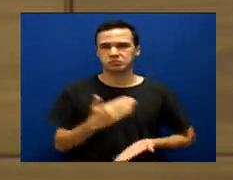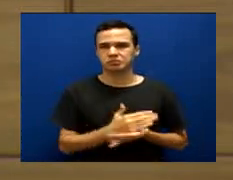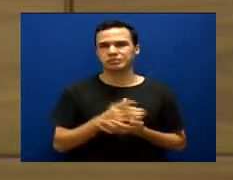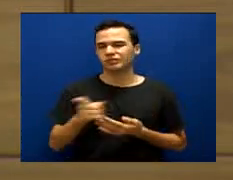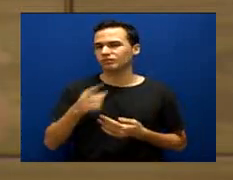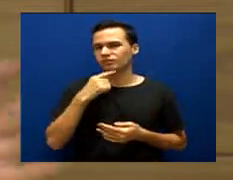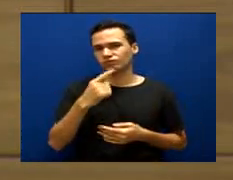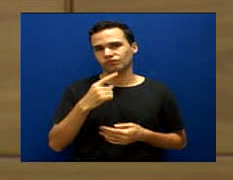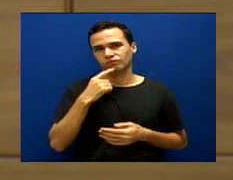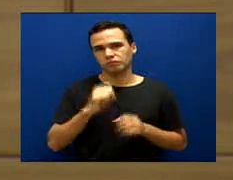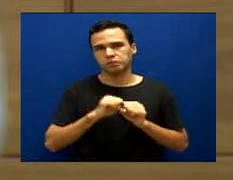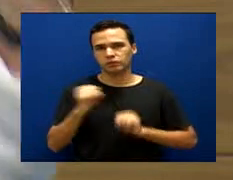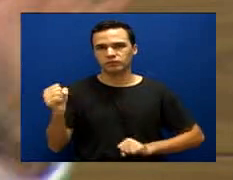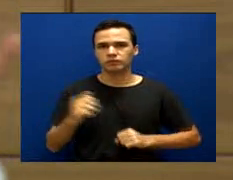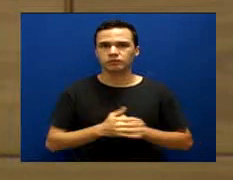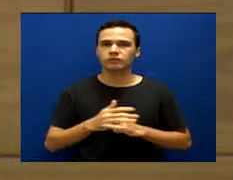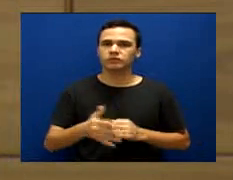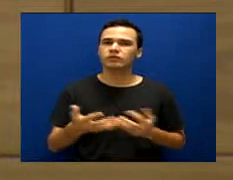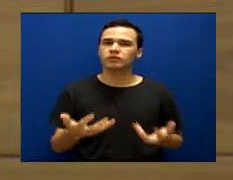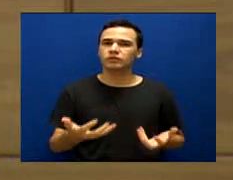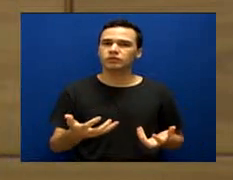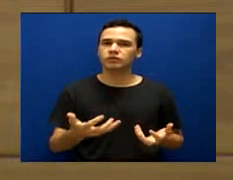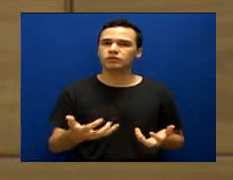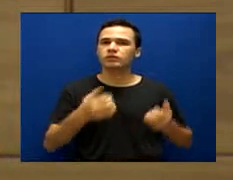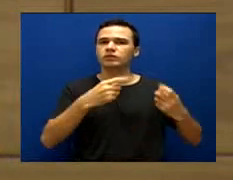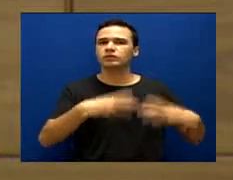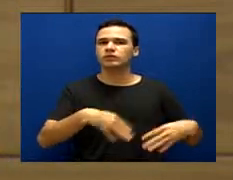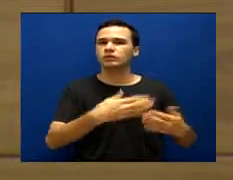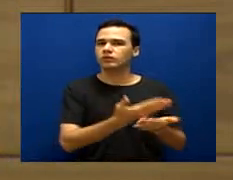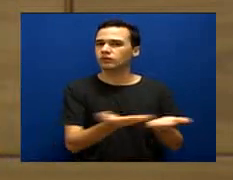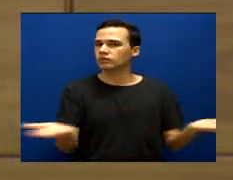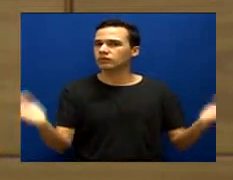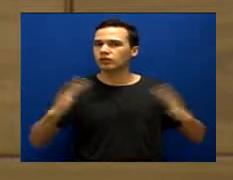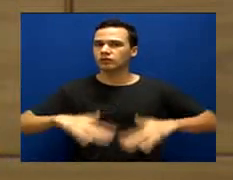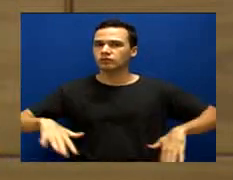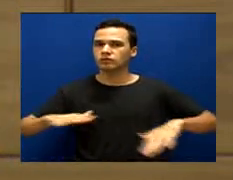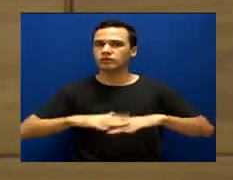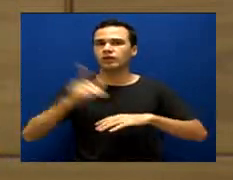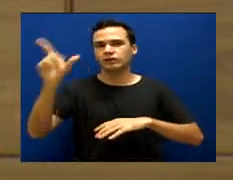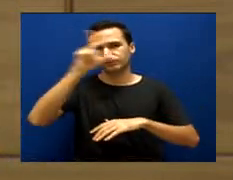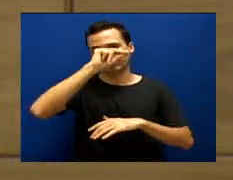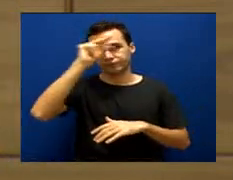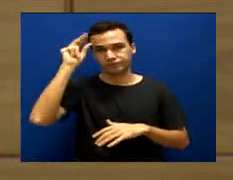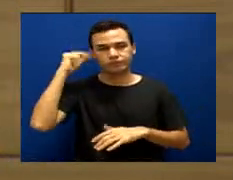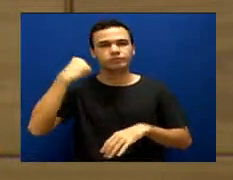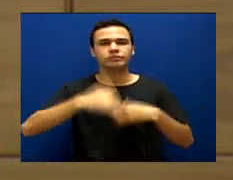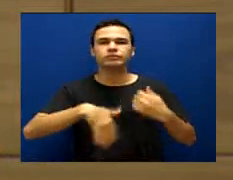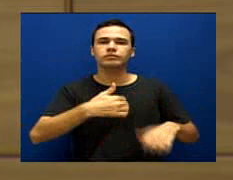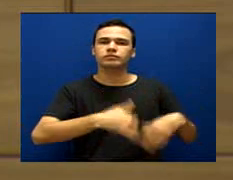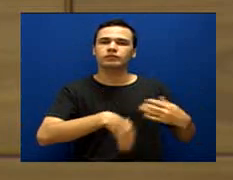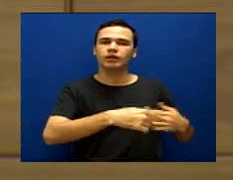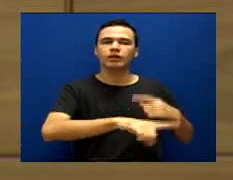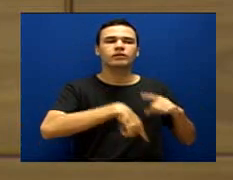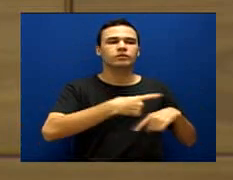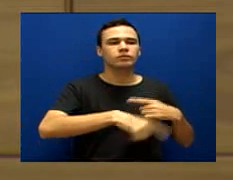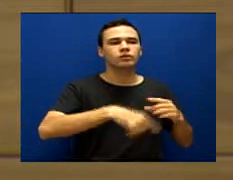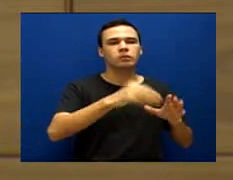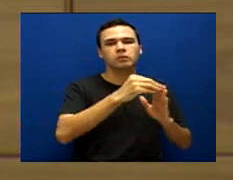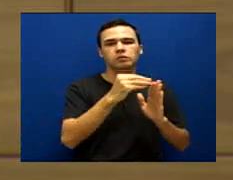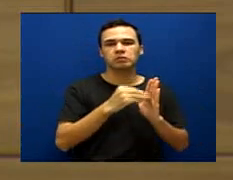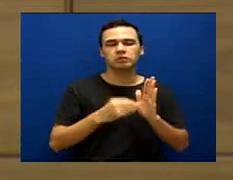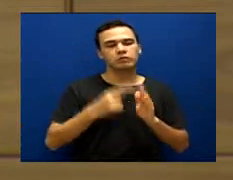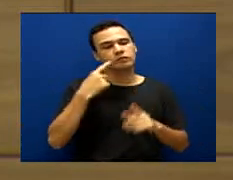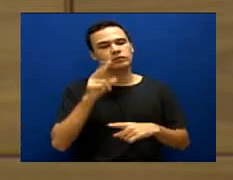Então, nós queremos ouvir aqui, eu acho que é a parte de todos aqui, o Poder Executivo se manifestar do que vai colocar, inclusive,